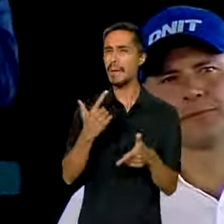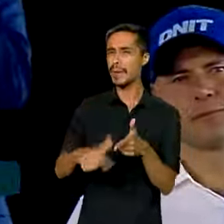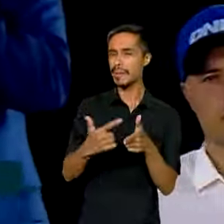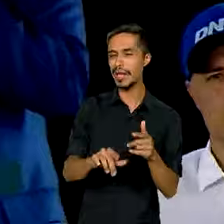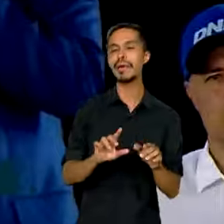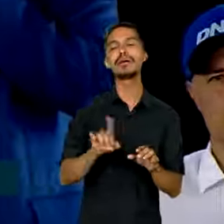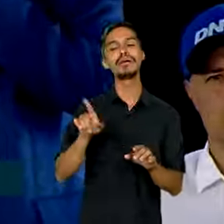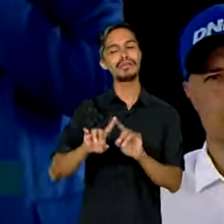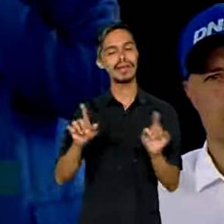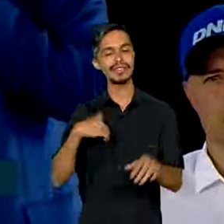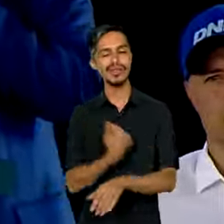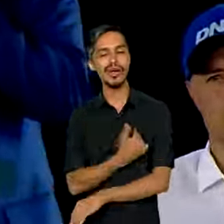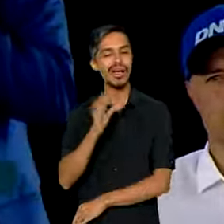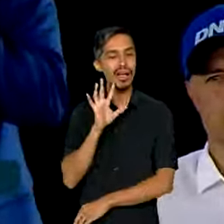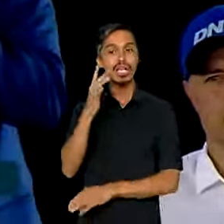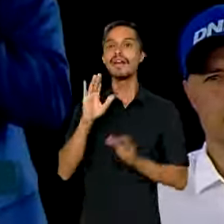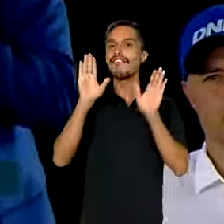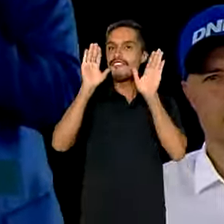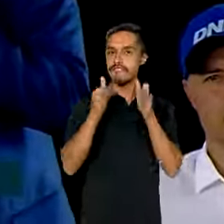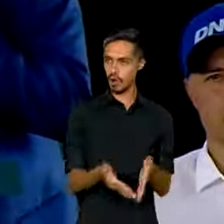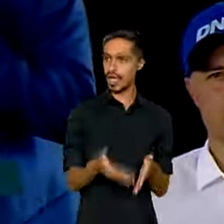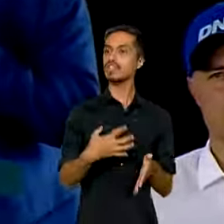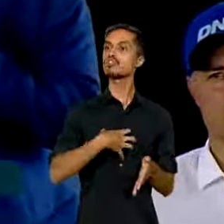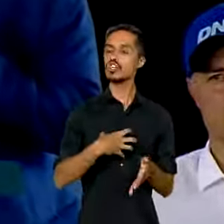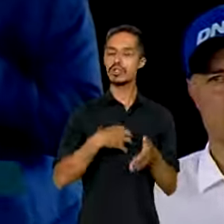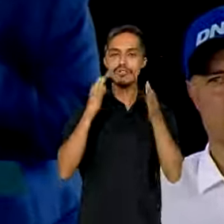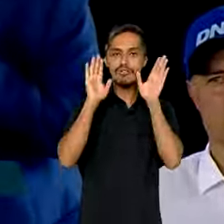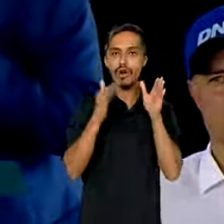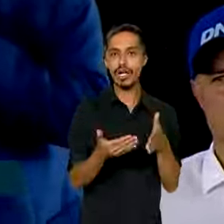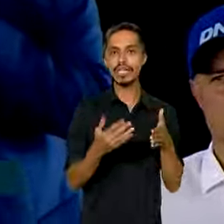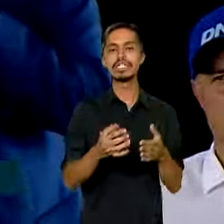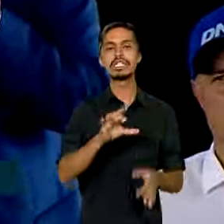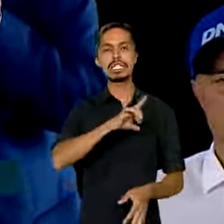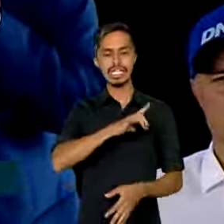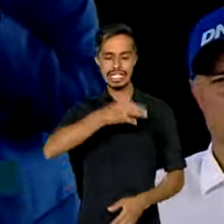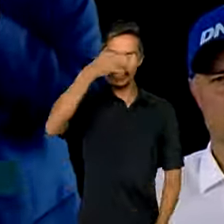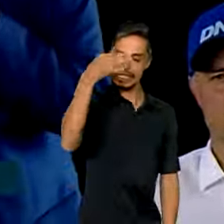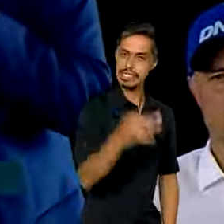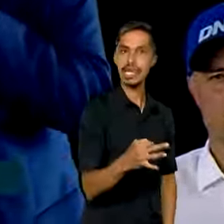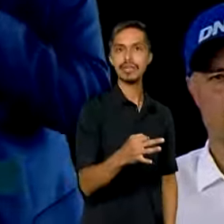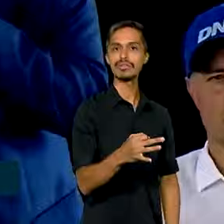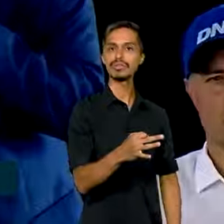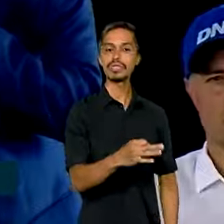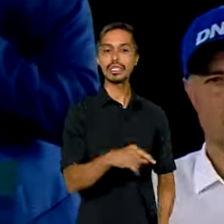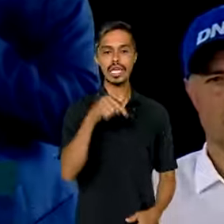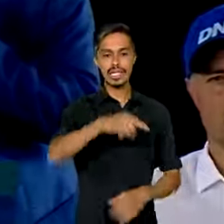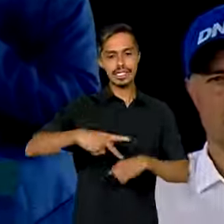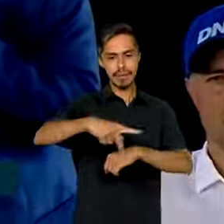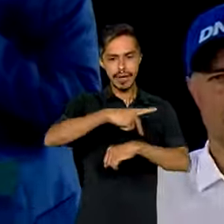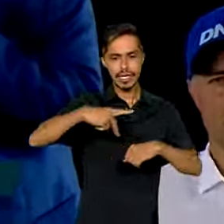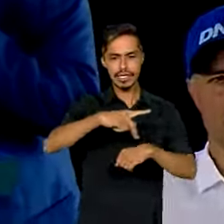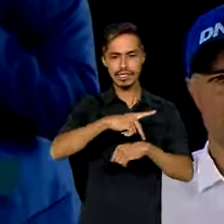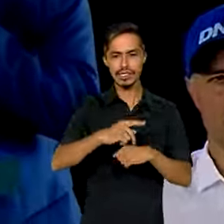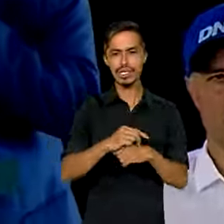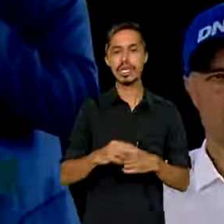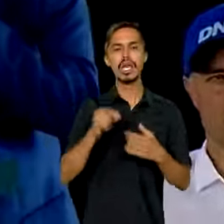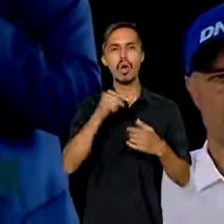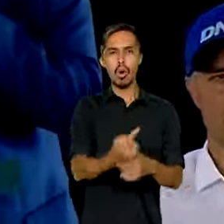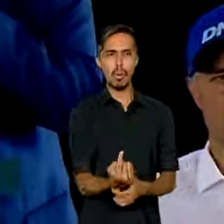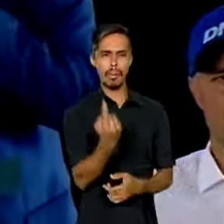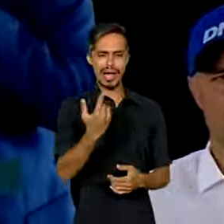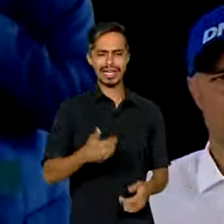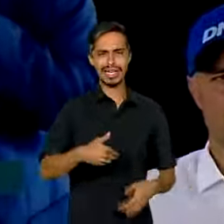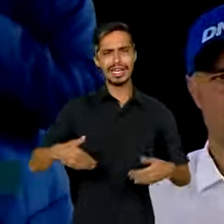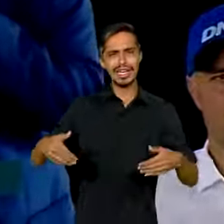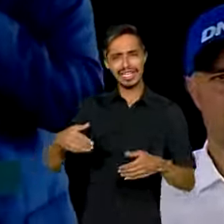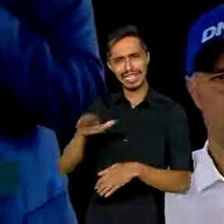quer resolver de forma prioritária a garantia de que nesse país nunca mais uma criança vai